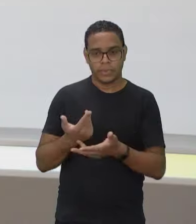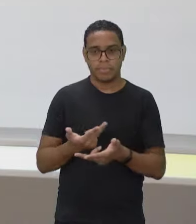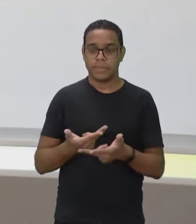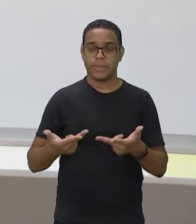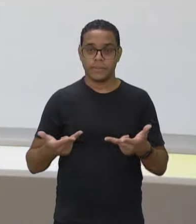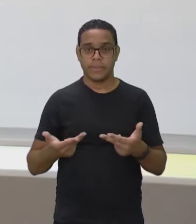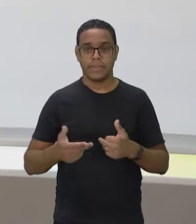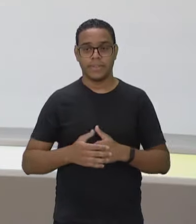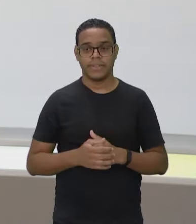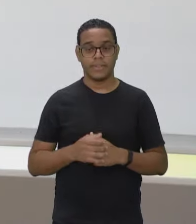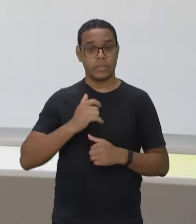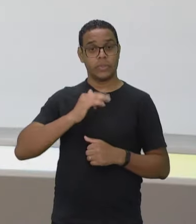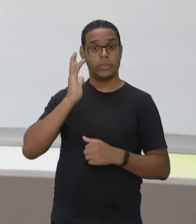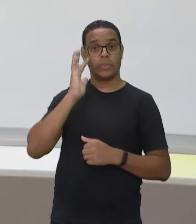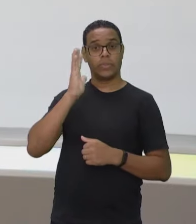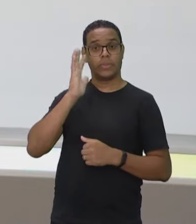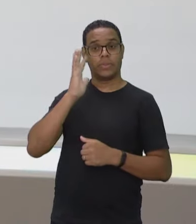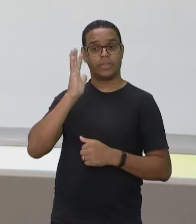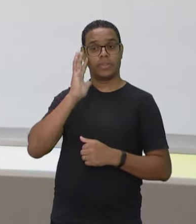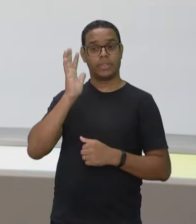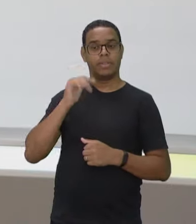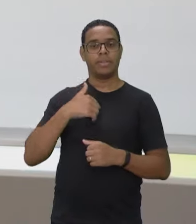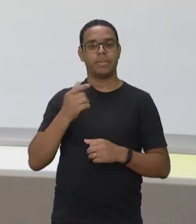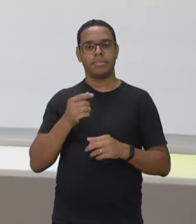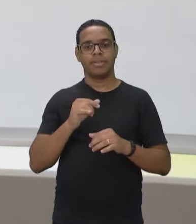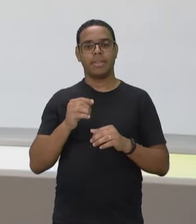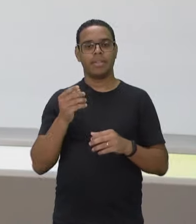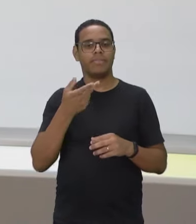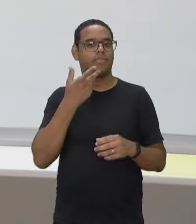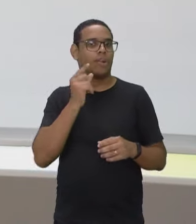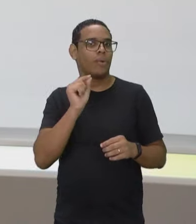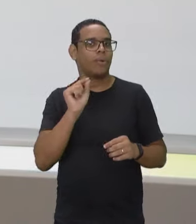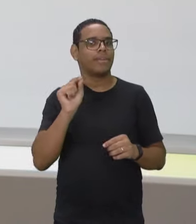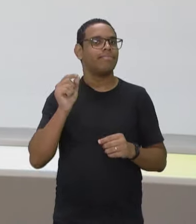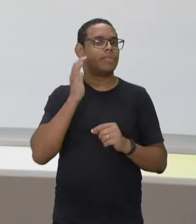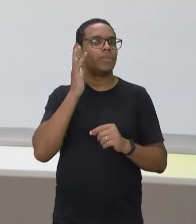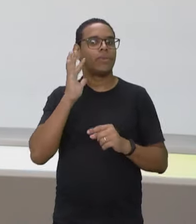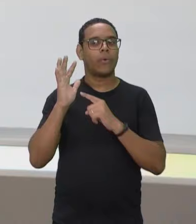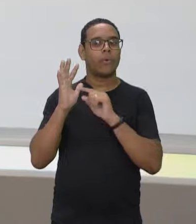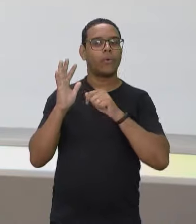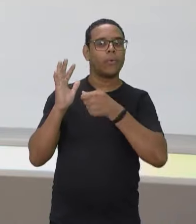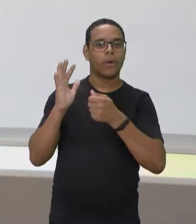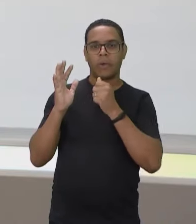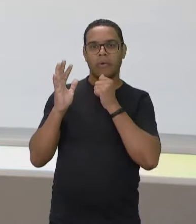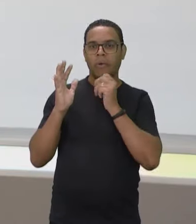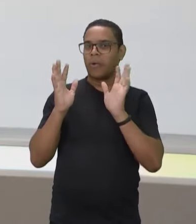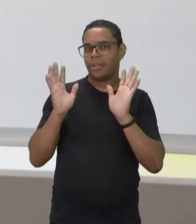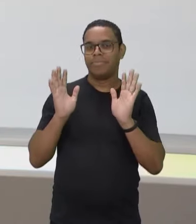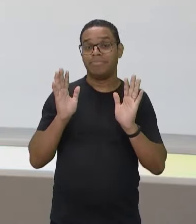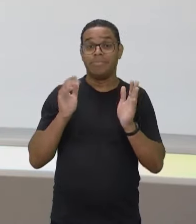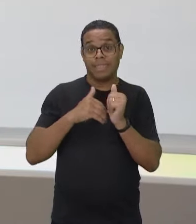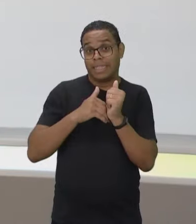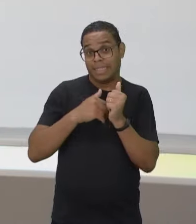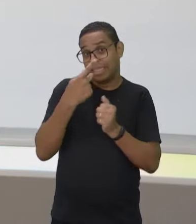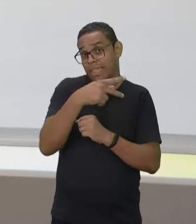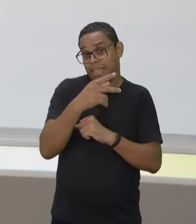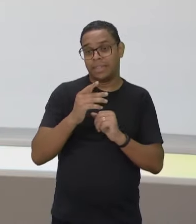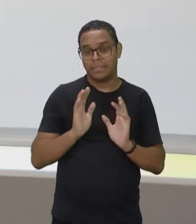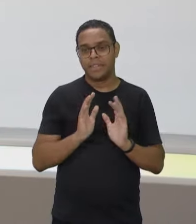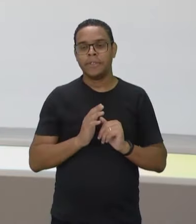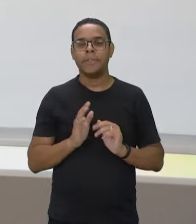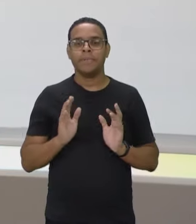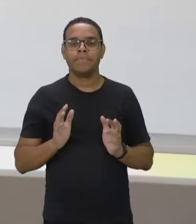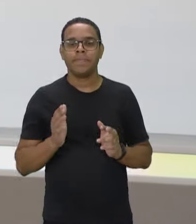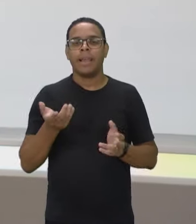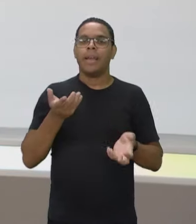ela sonhava muito, mas ela não contou pra gente o que era. Então aí fica aí o segredo da Suelen. Que será